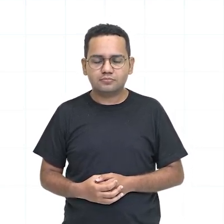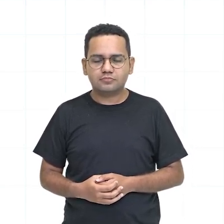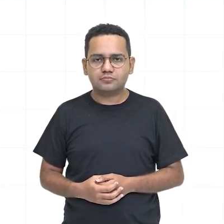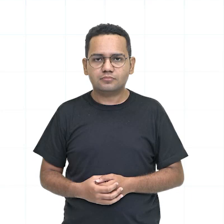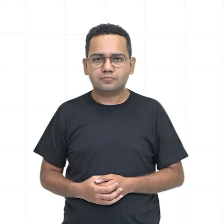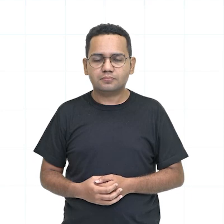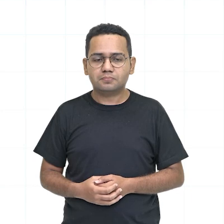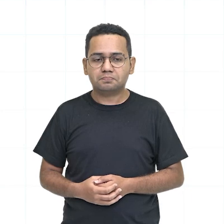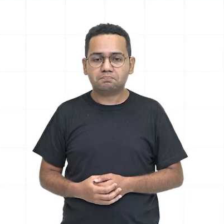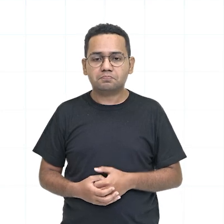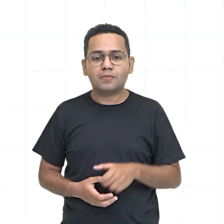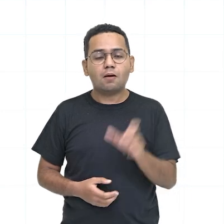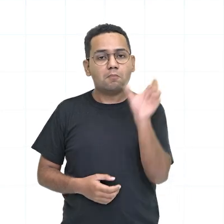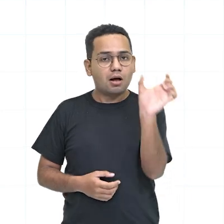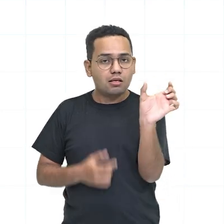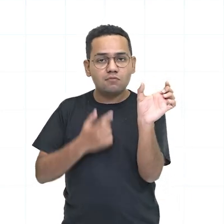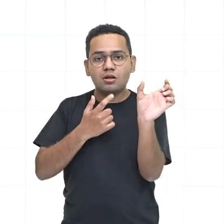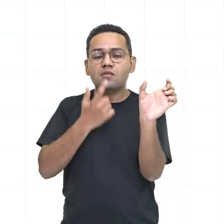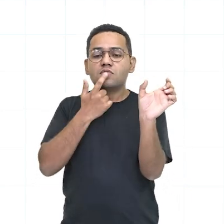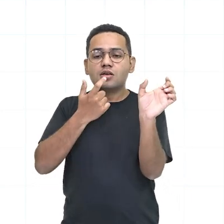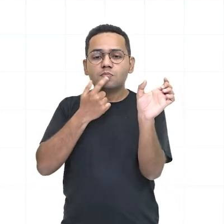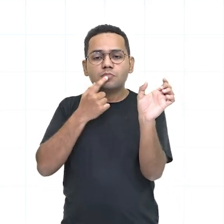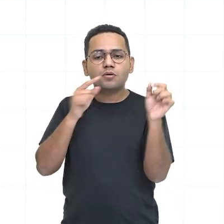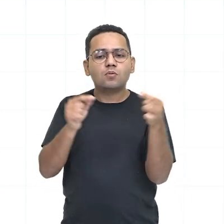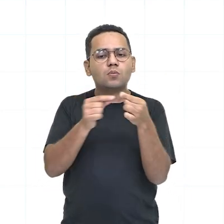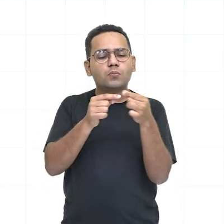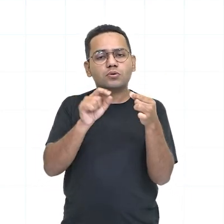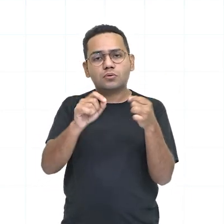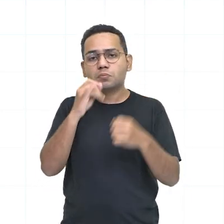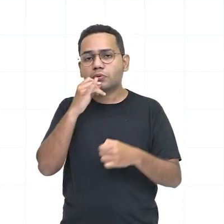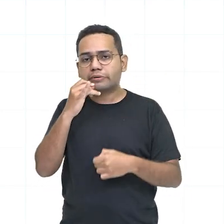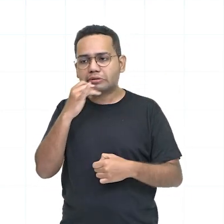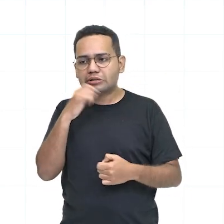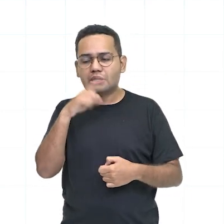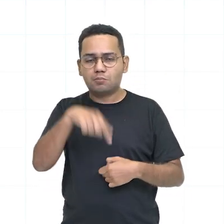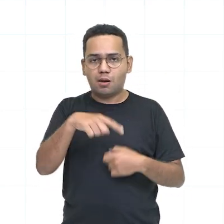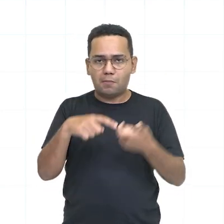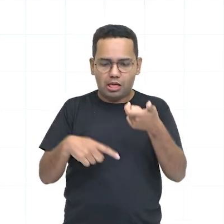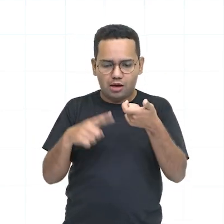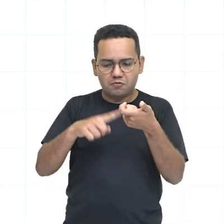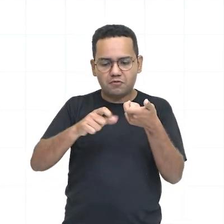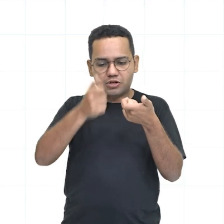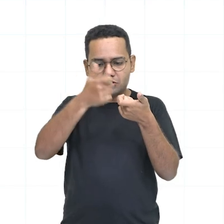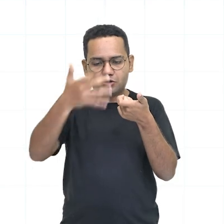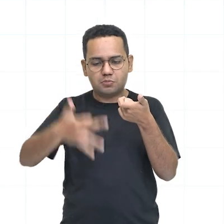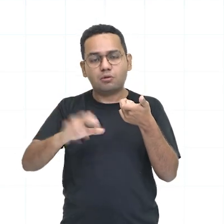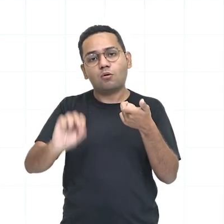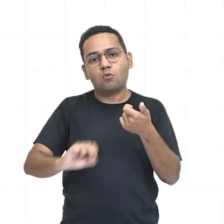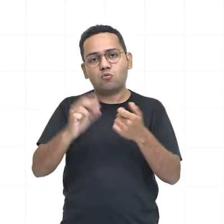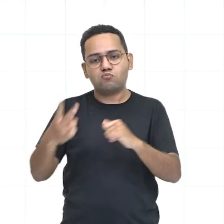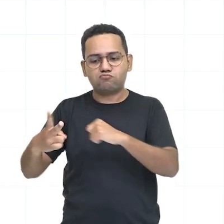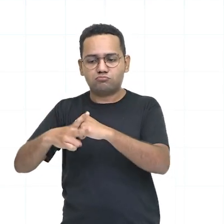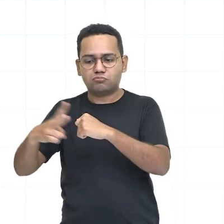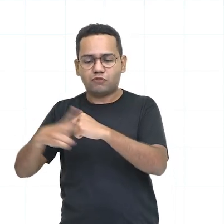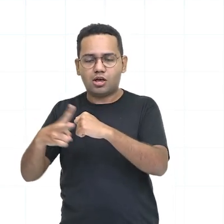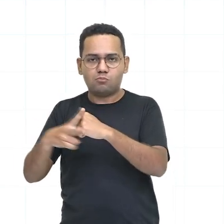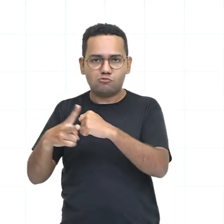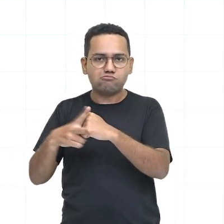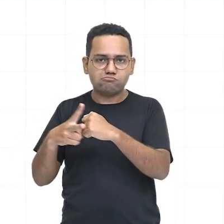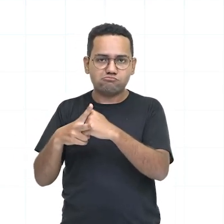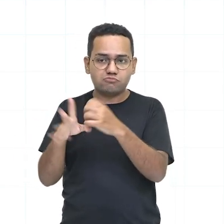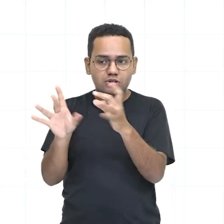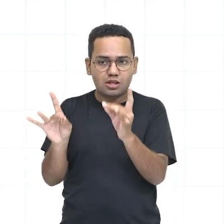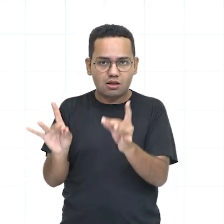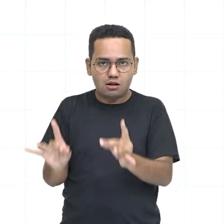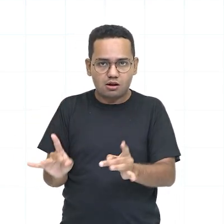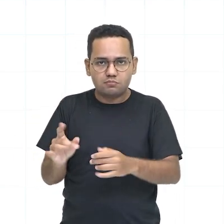verbos. Então, uma das funções dos advérbios são descrever ou modificar verbos, tá certo? Então, tem um verbo, a partir do momento